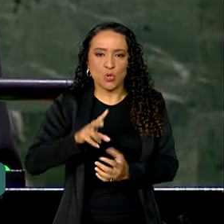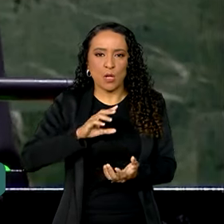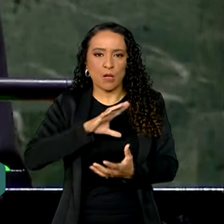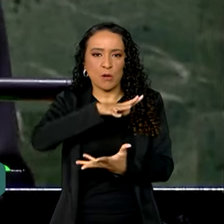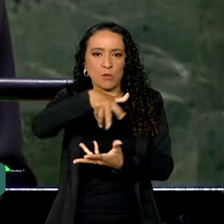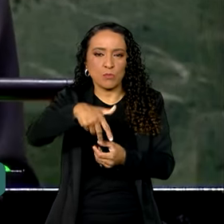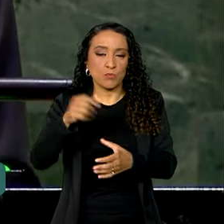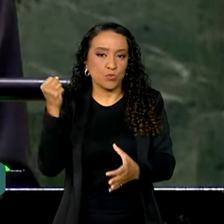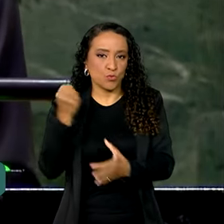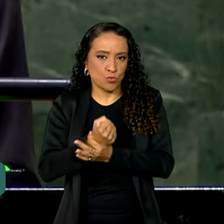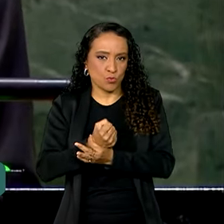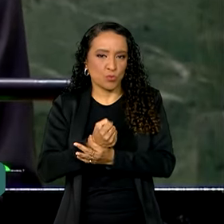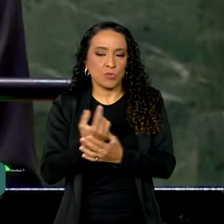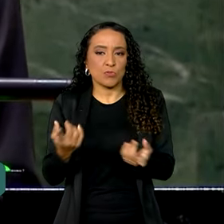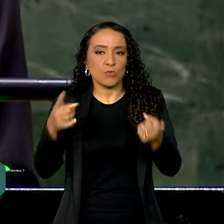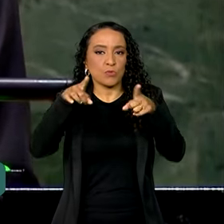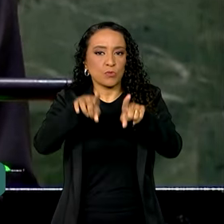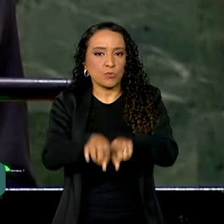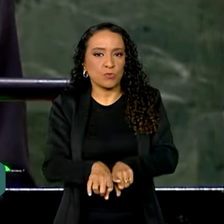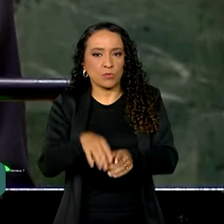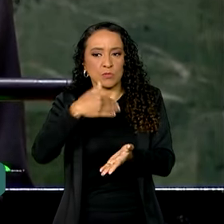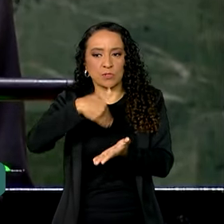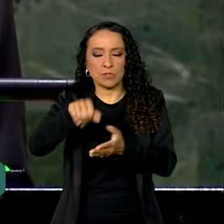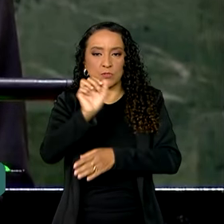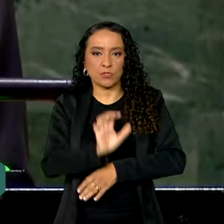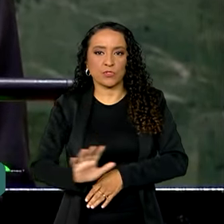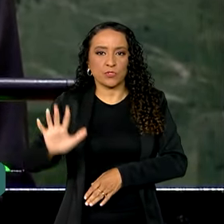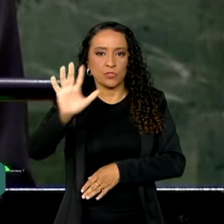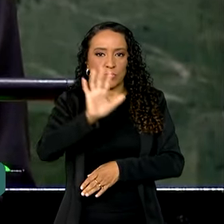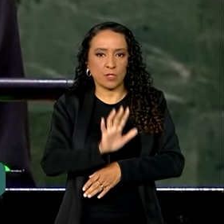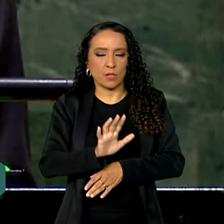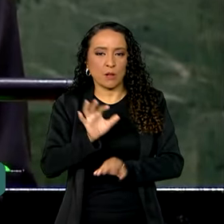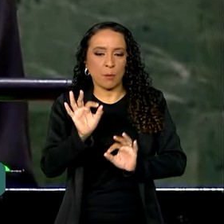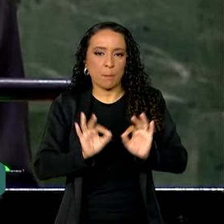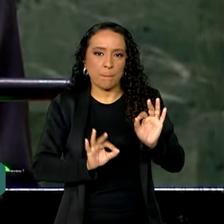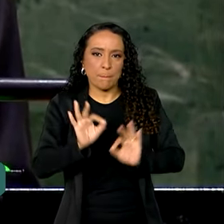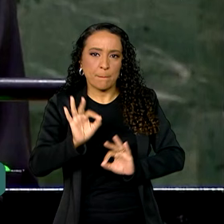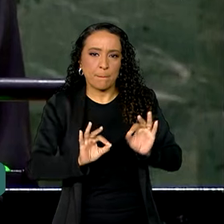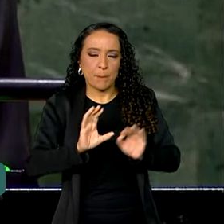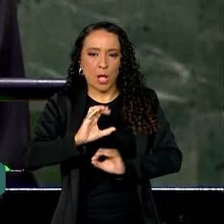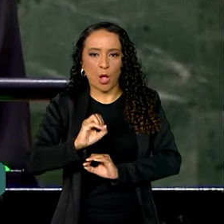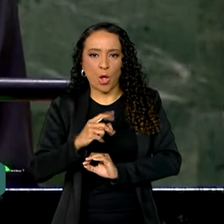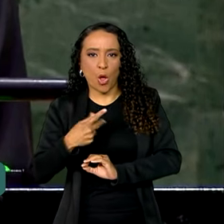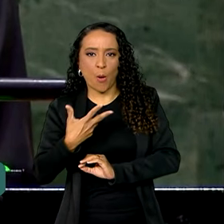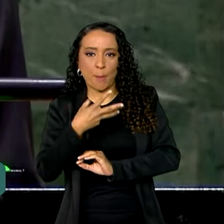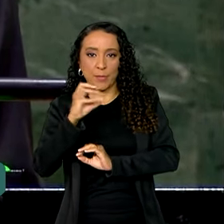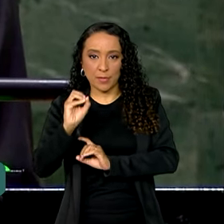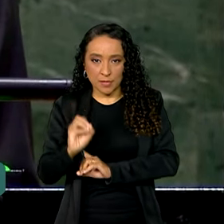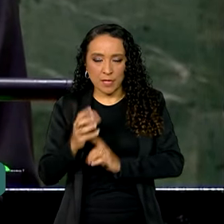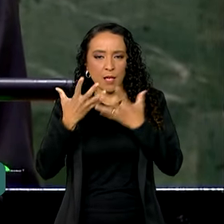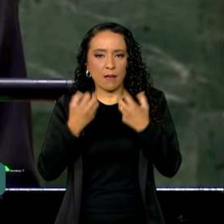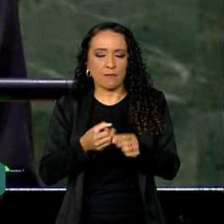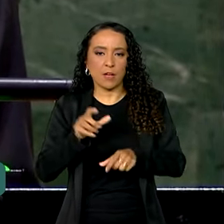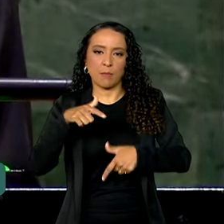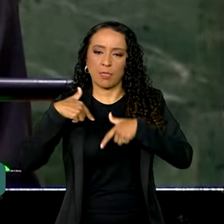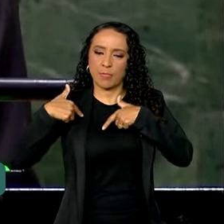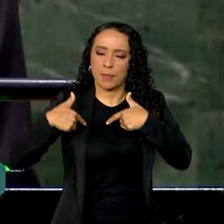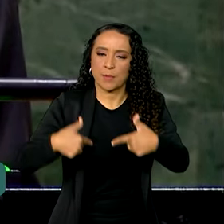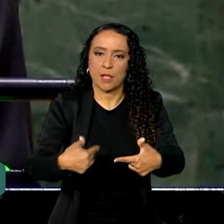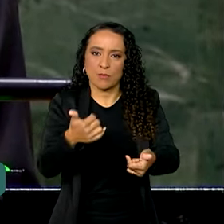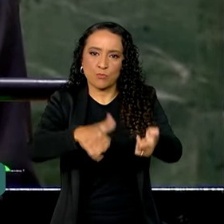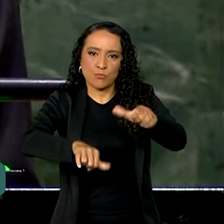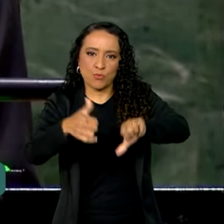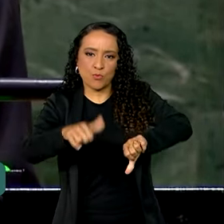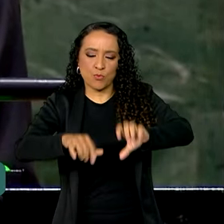seguro. Em parceria com o secretário-geral, como preparação para a COP30, vamos trabalhar por um